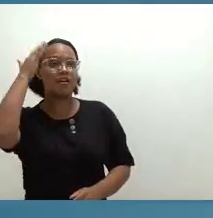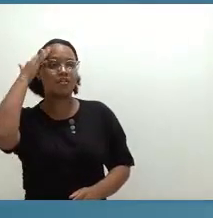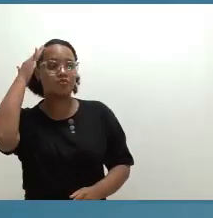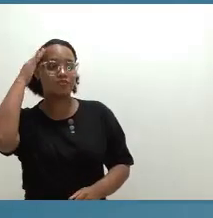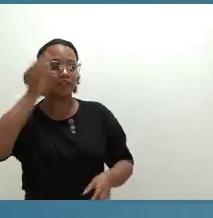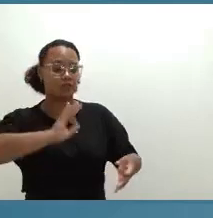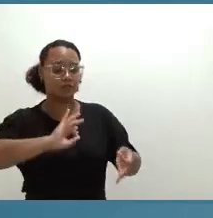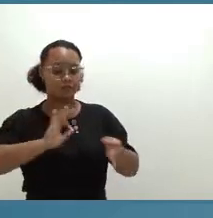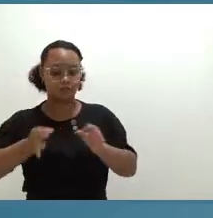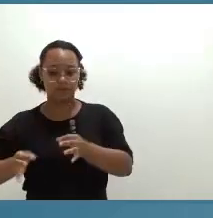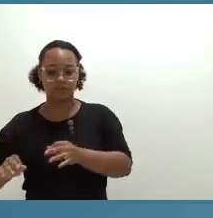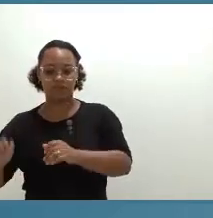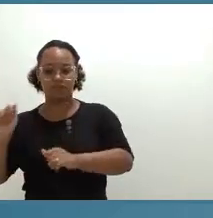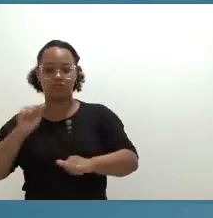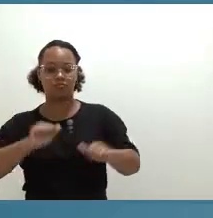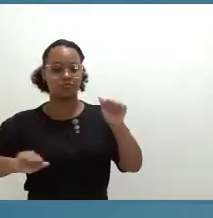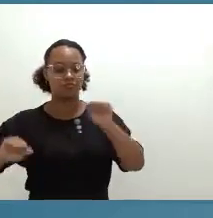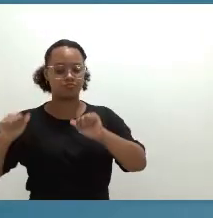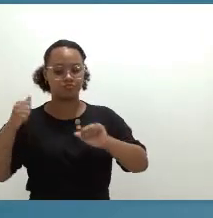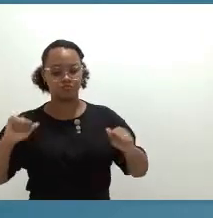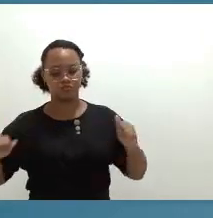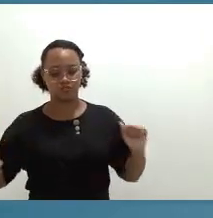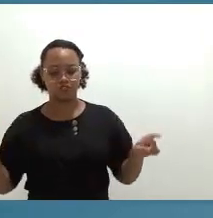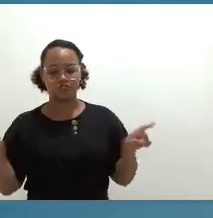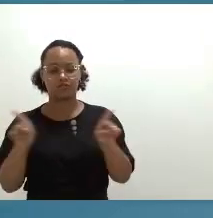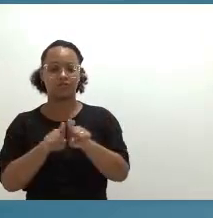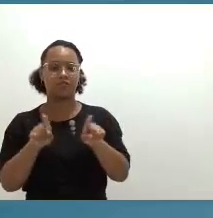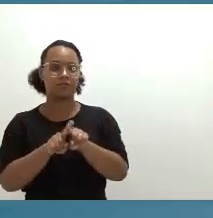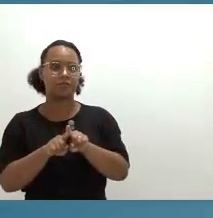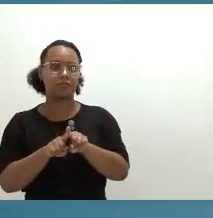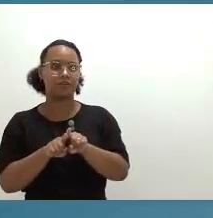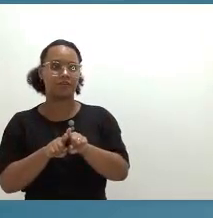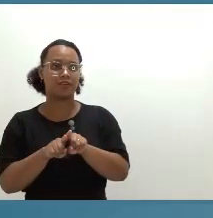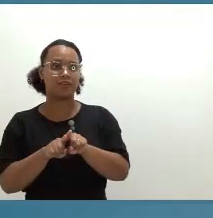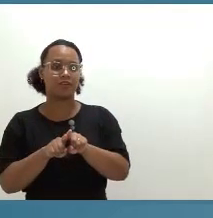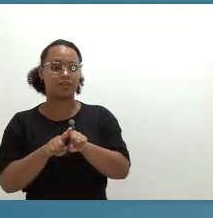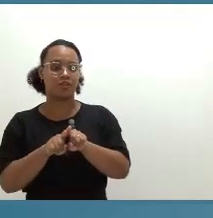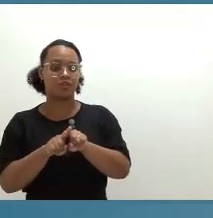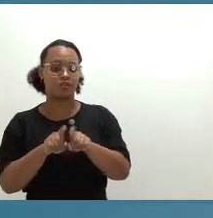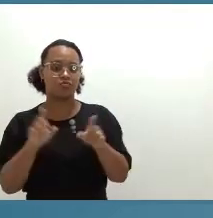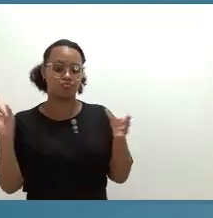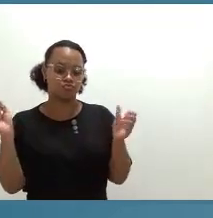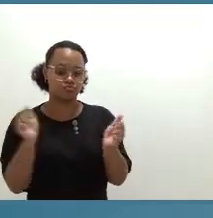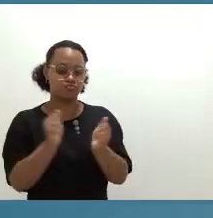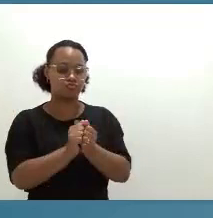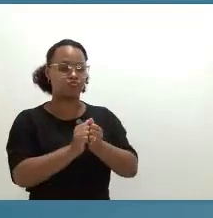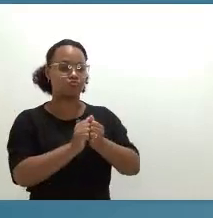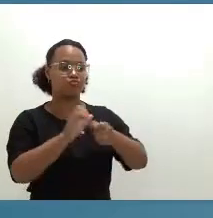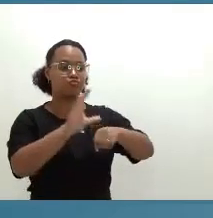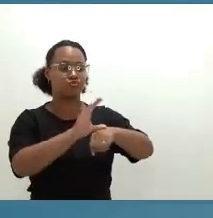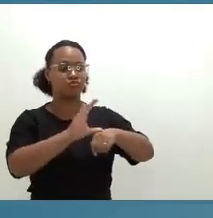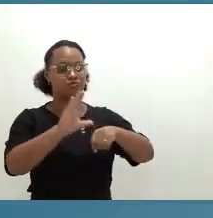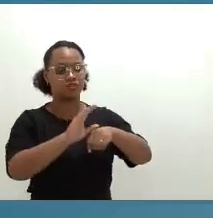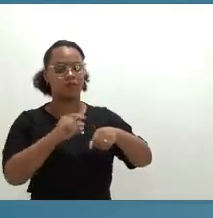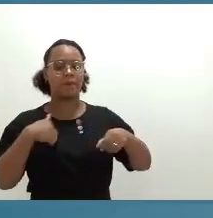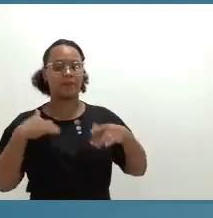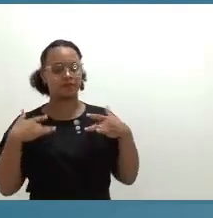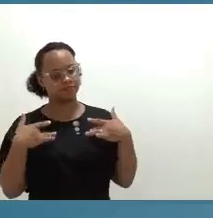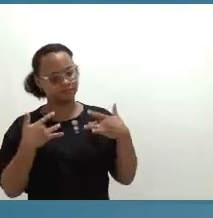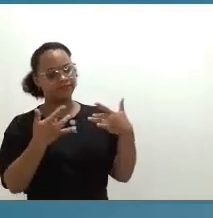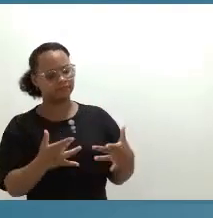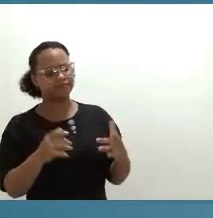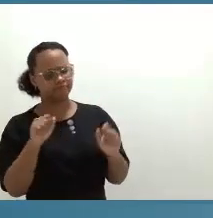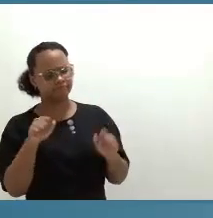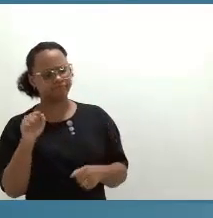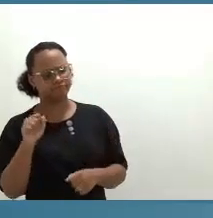de gestão também. E é aí, junto com o conselho, mas eu estou à disposição, sim.